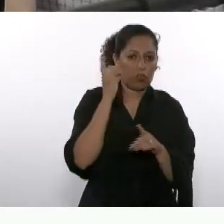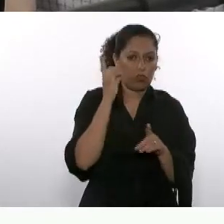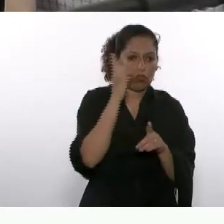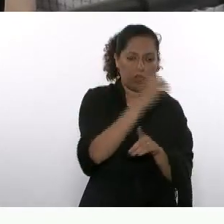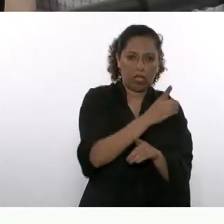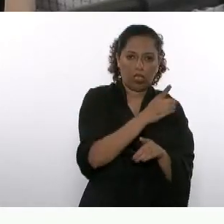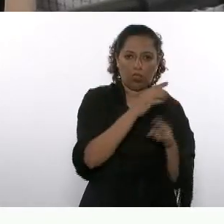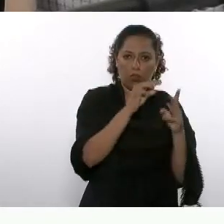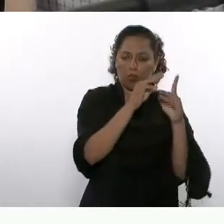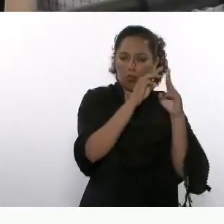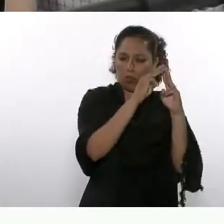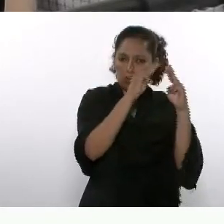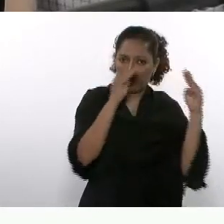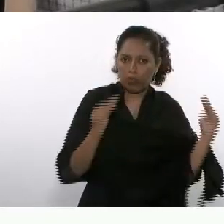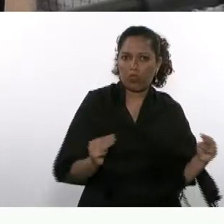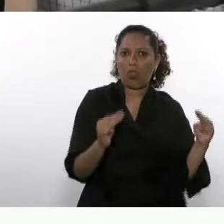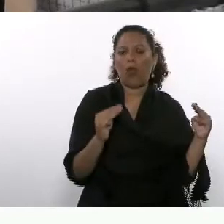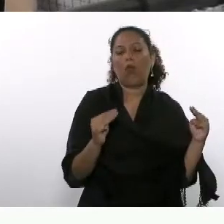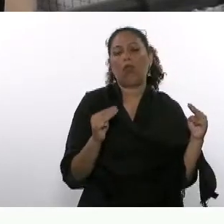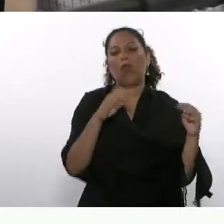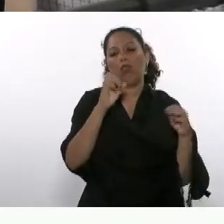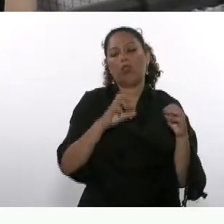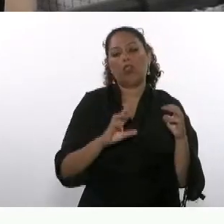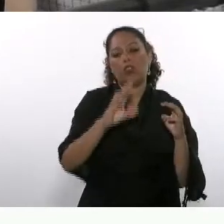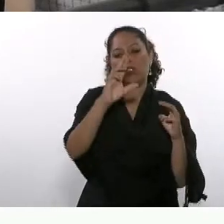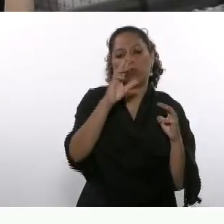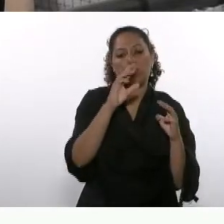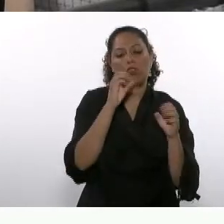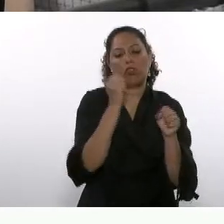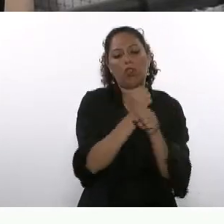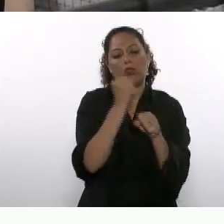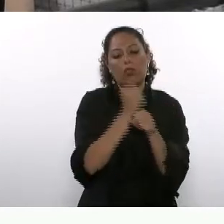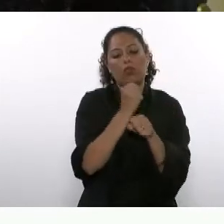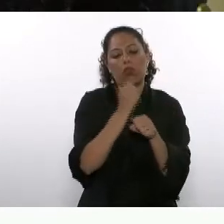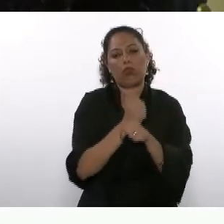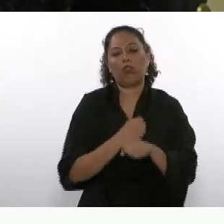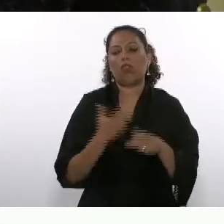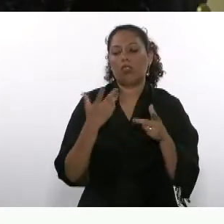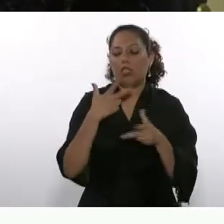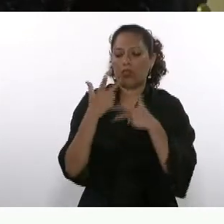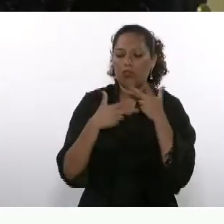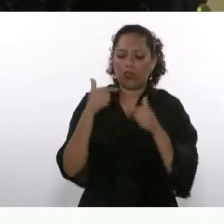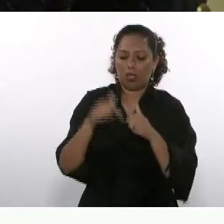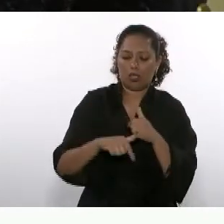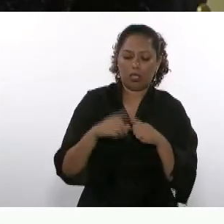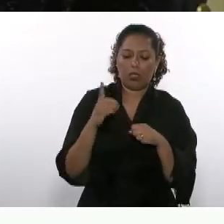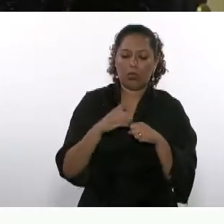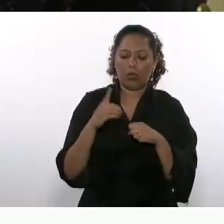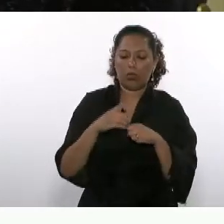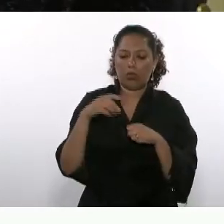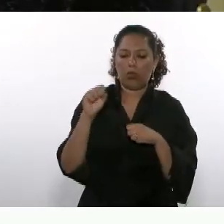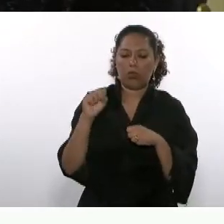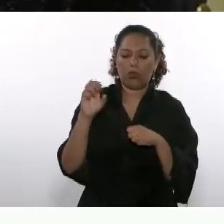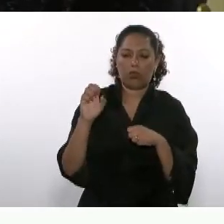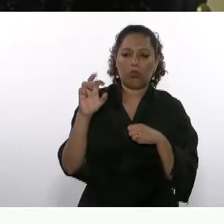MIS, que é gerida pela Secretaria de Infraestrutura e Obras. Destacar a presença do deputado doutor Serginho. Obrigado pela presença,